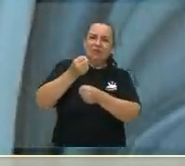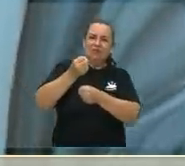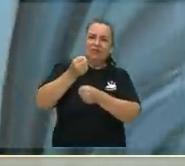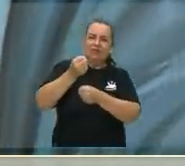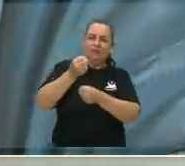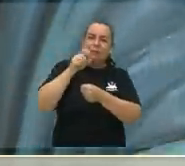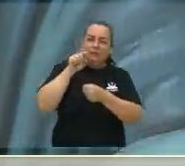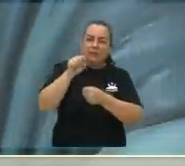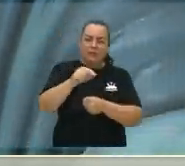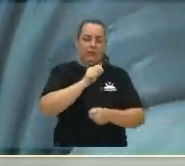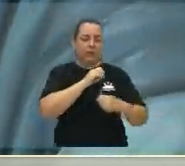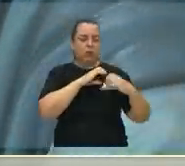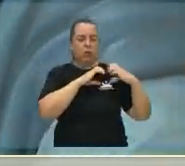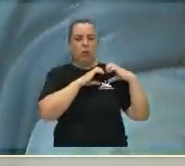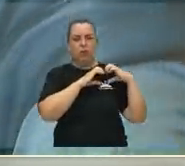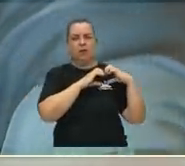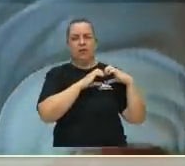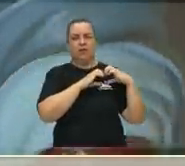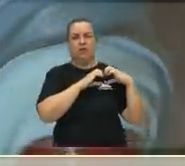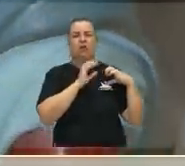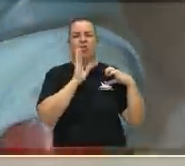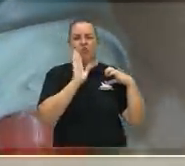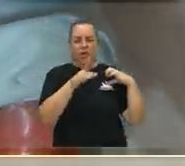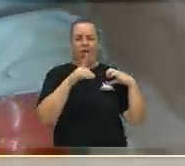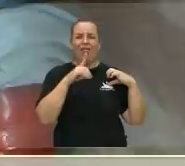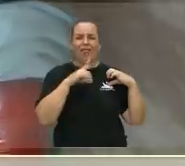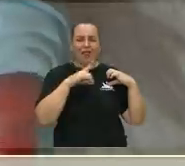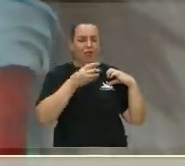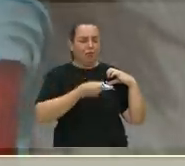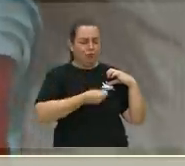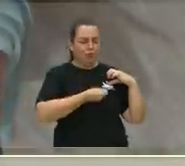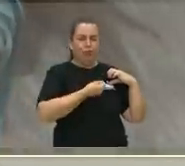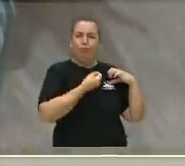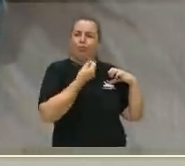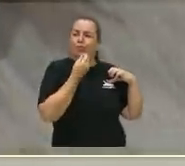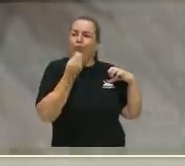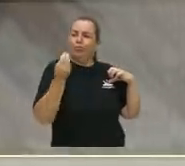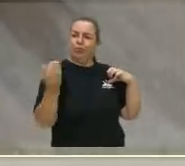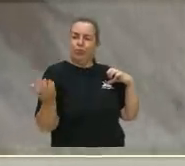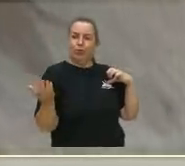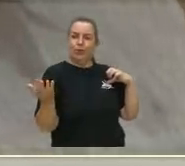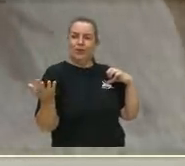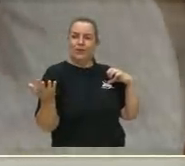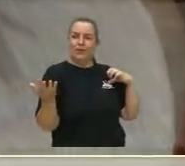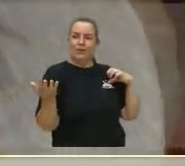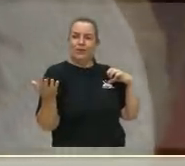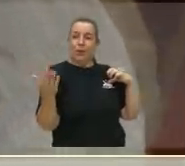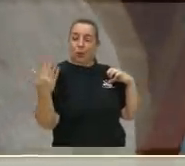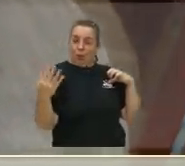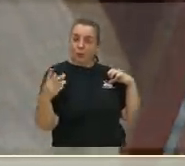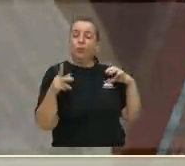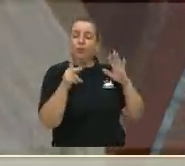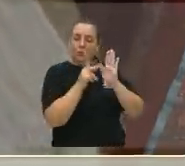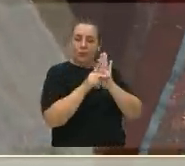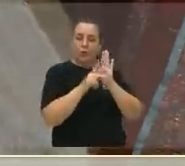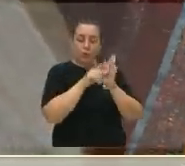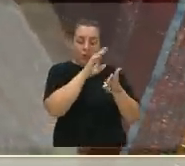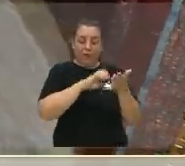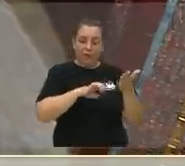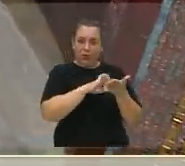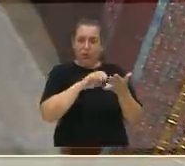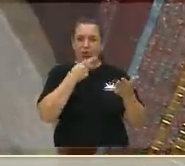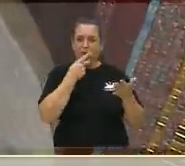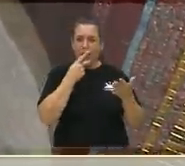e este coração já tem mudado a vida e como próprio rogério diz